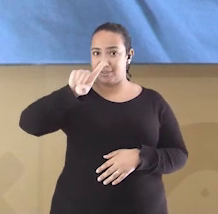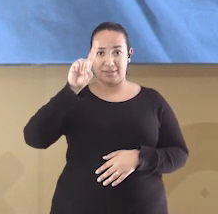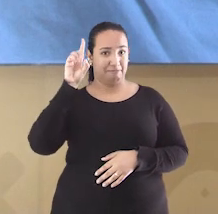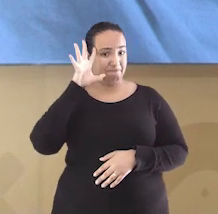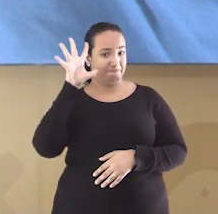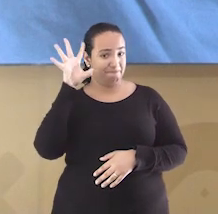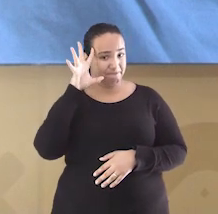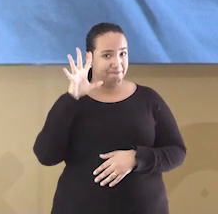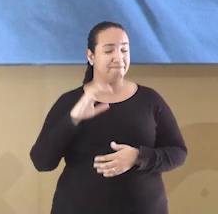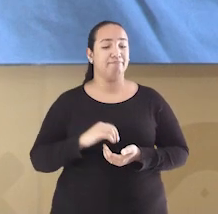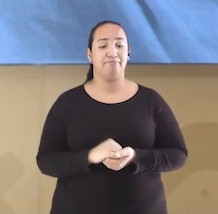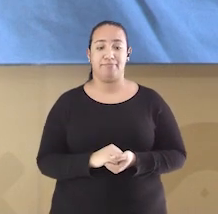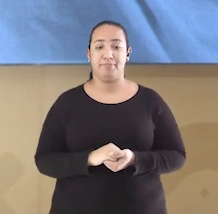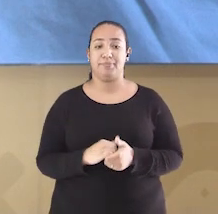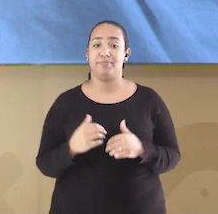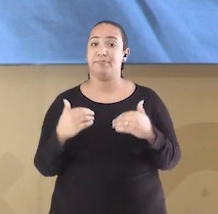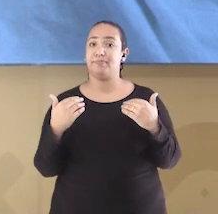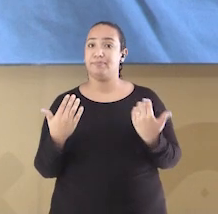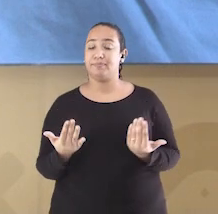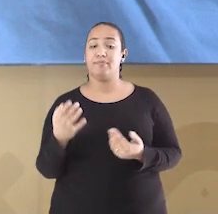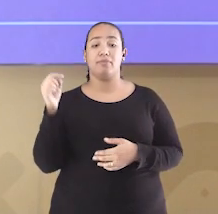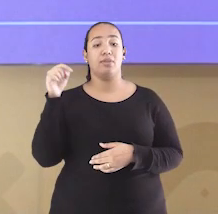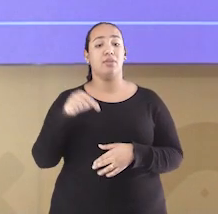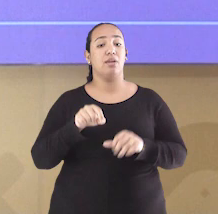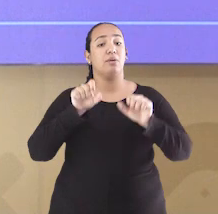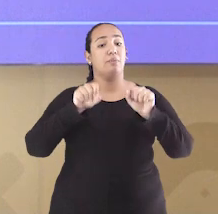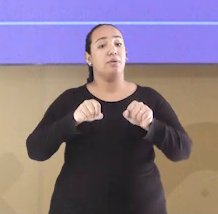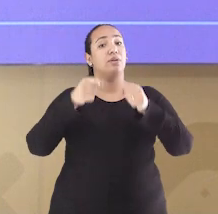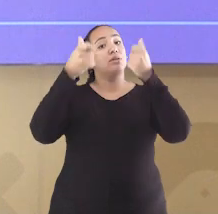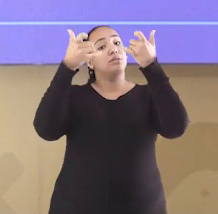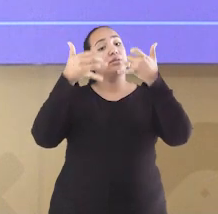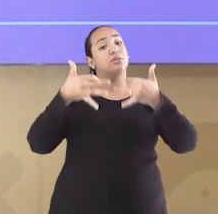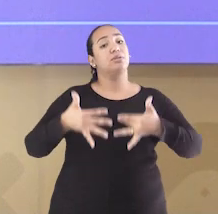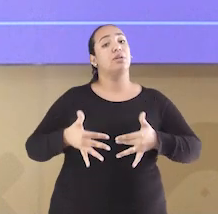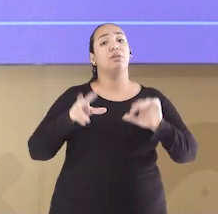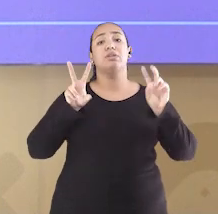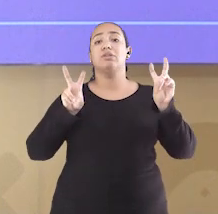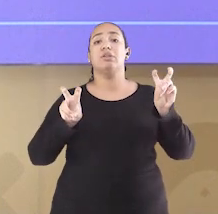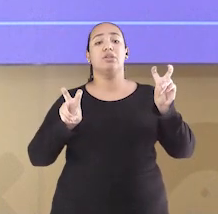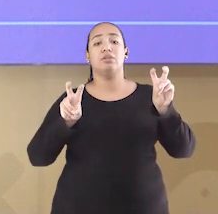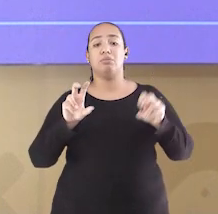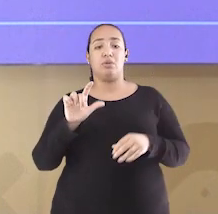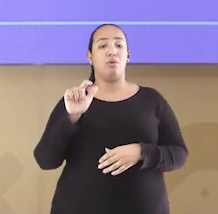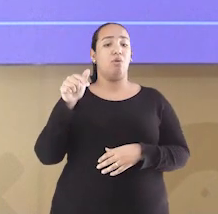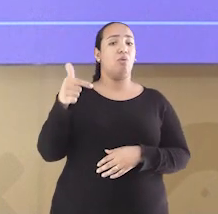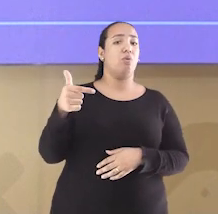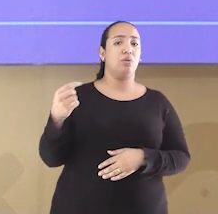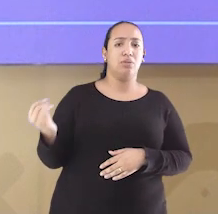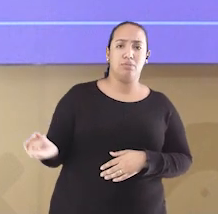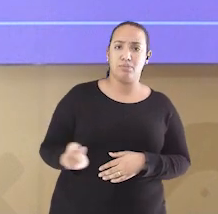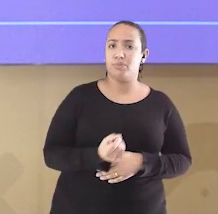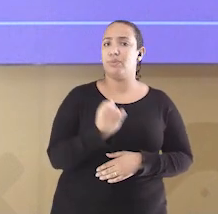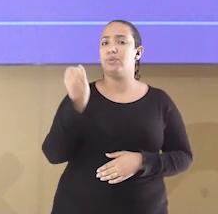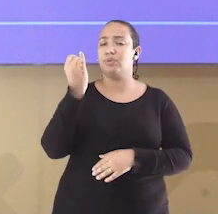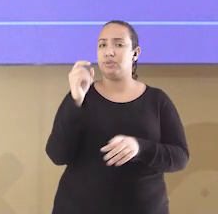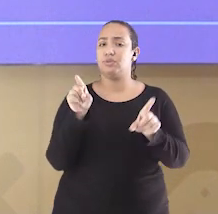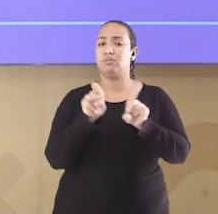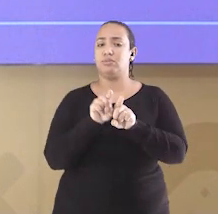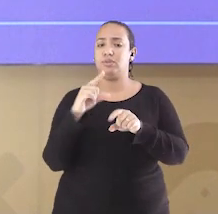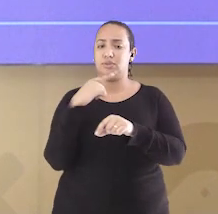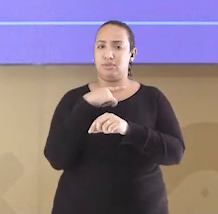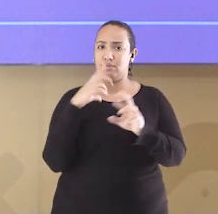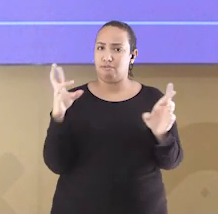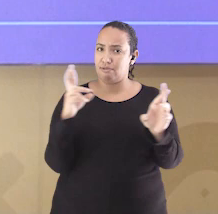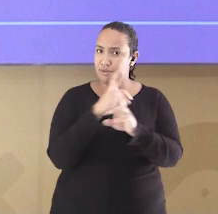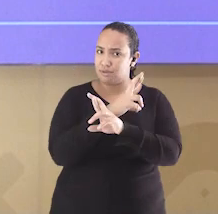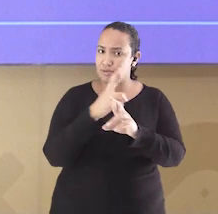ela. Bom, aqui podemos considerar ainda outro assunto super relevante, tem tudo a